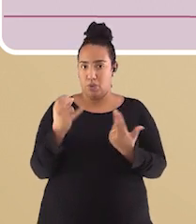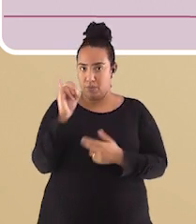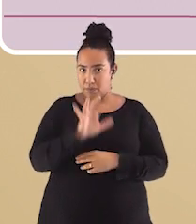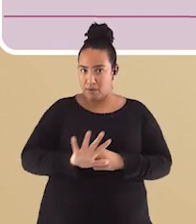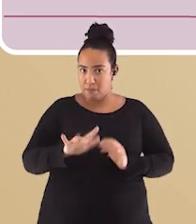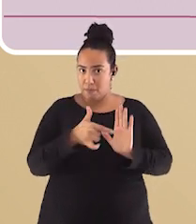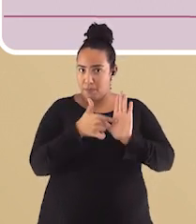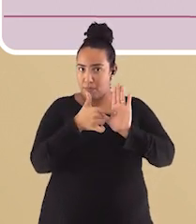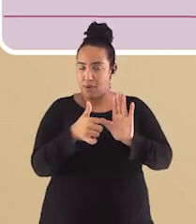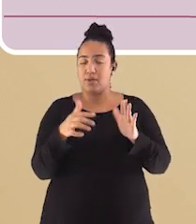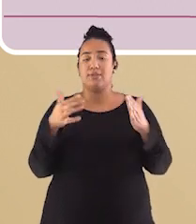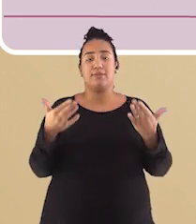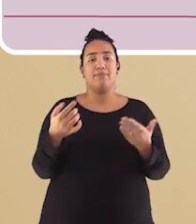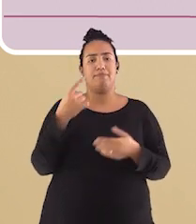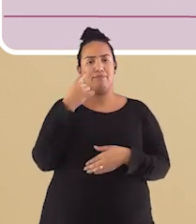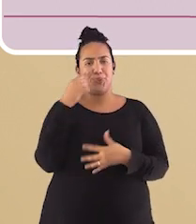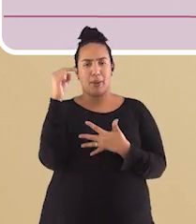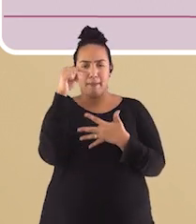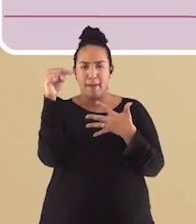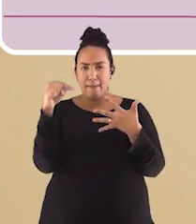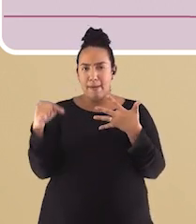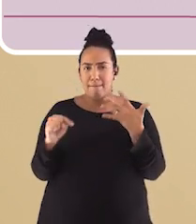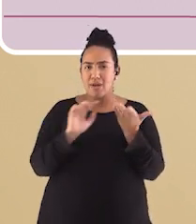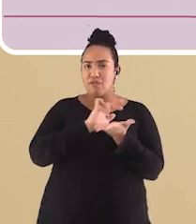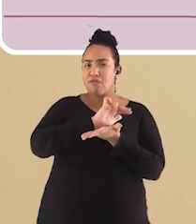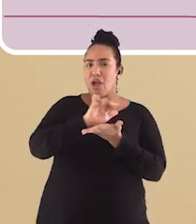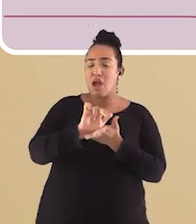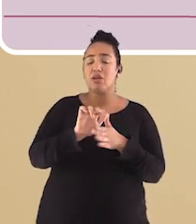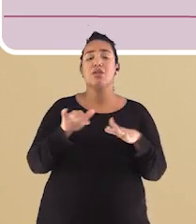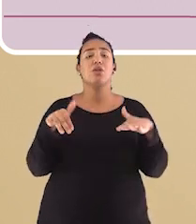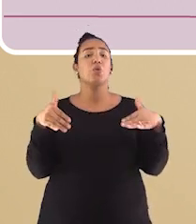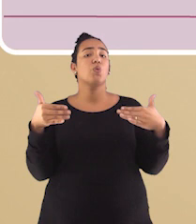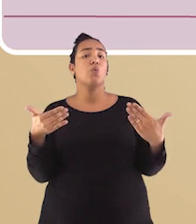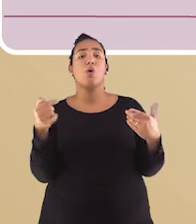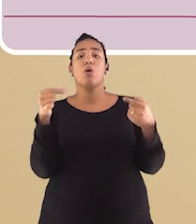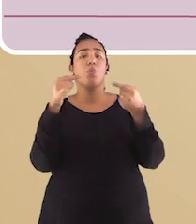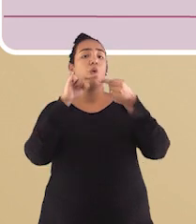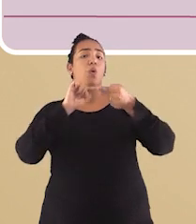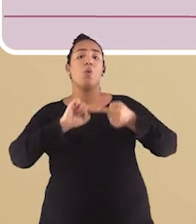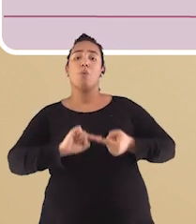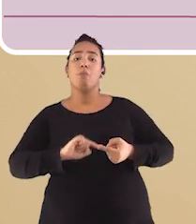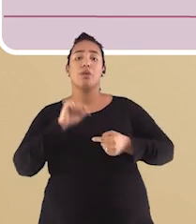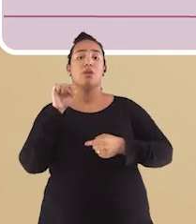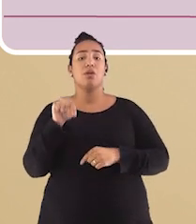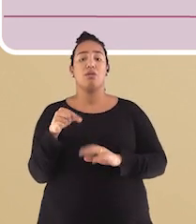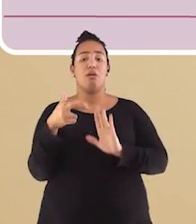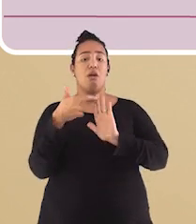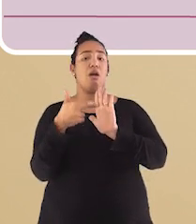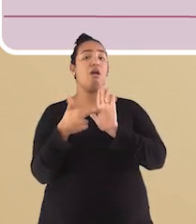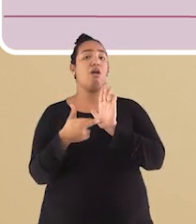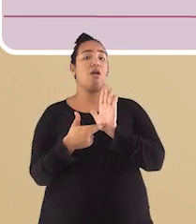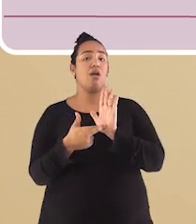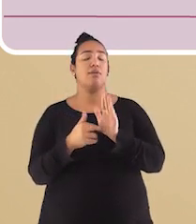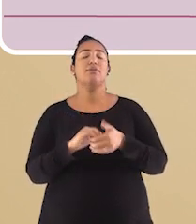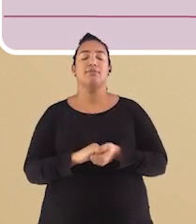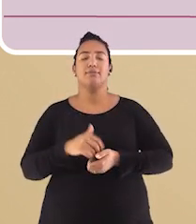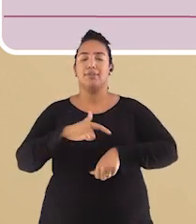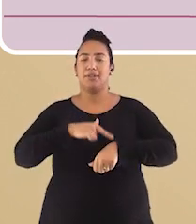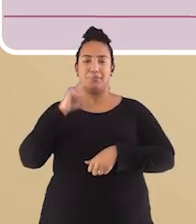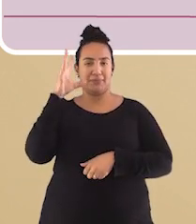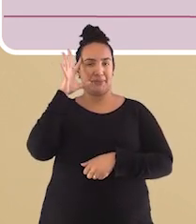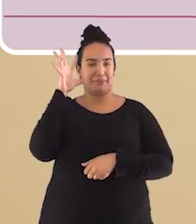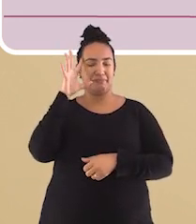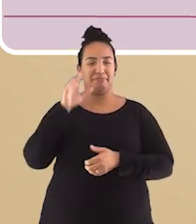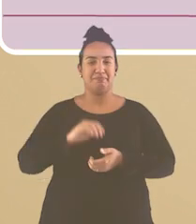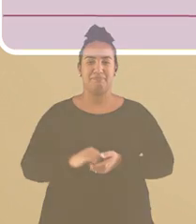observando as opções disponíveis qual terreno vai atender as condições que a prefeitura precisa vou dar um tempo para